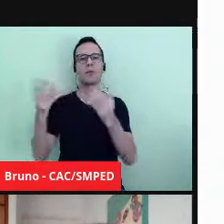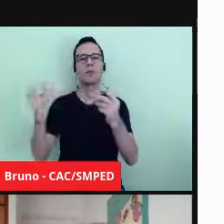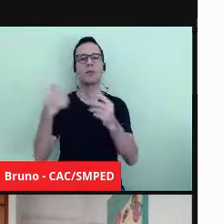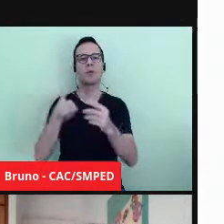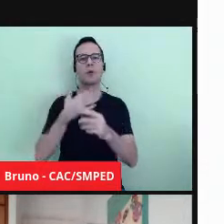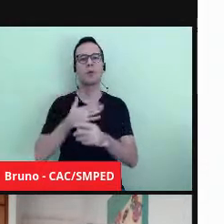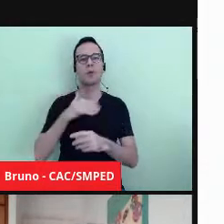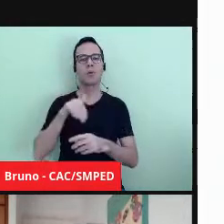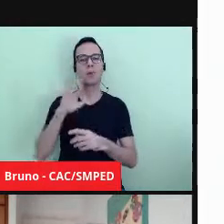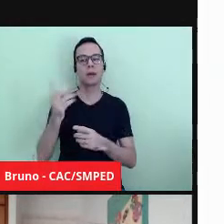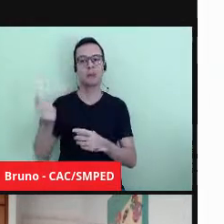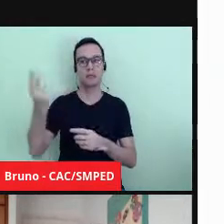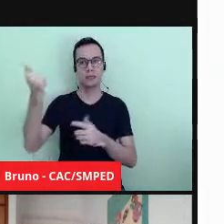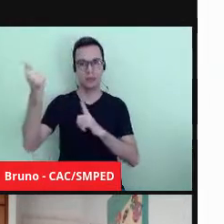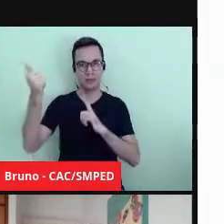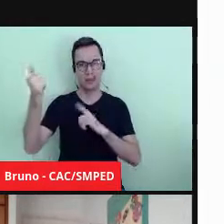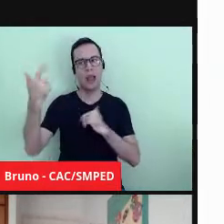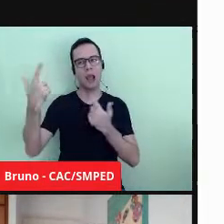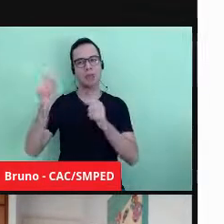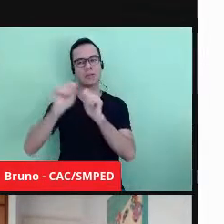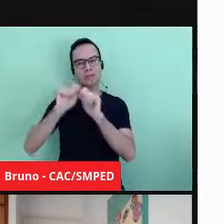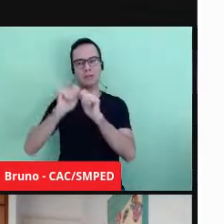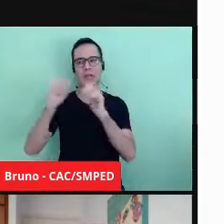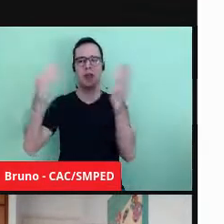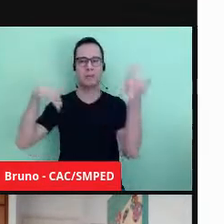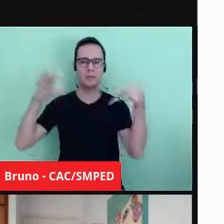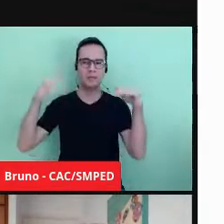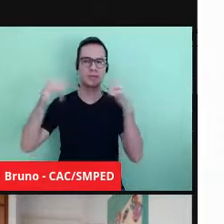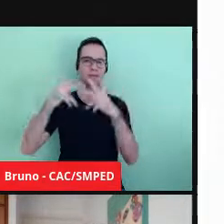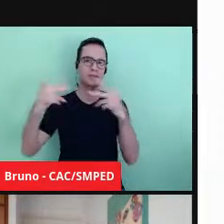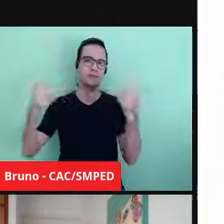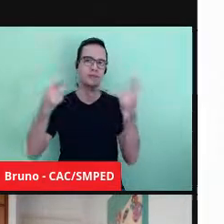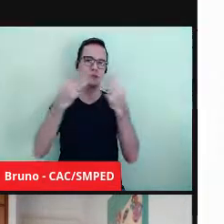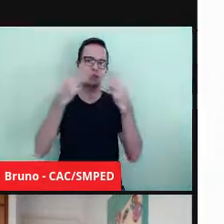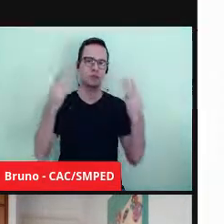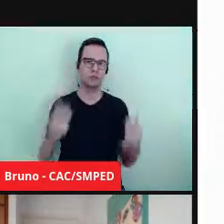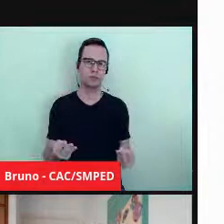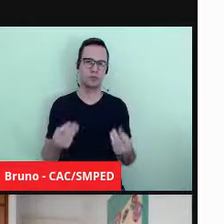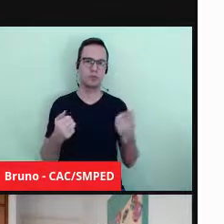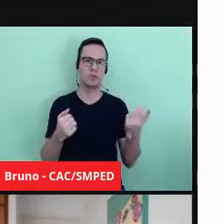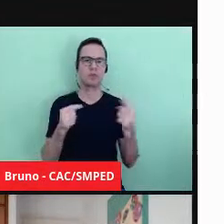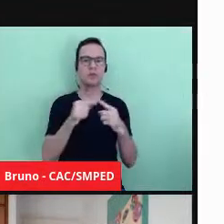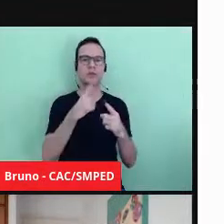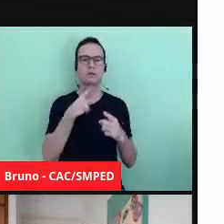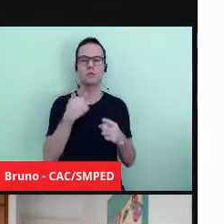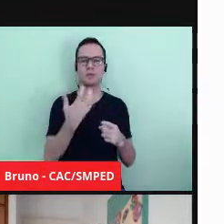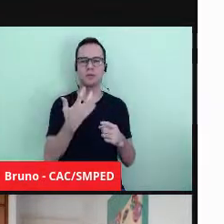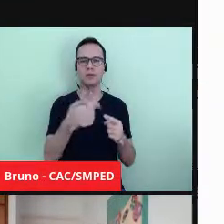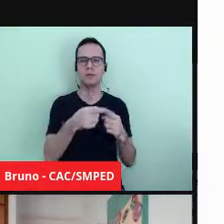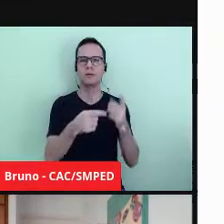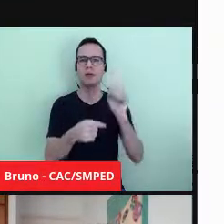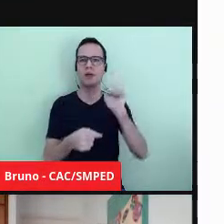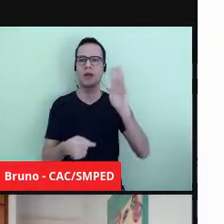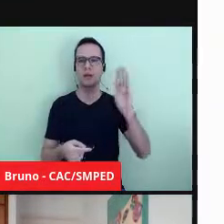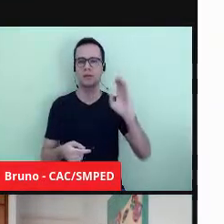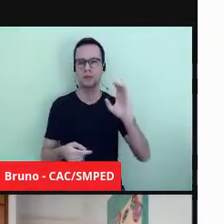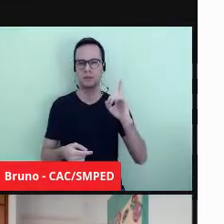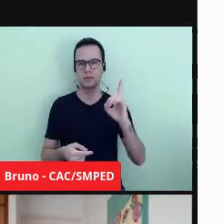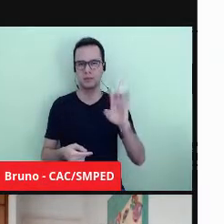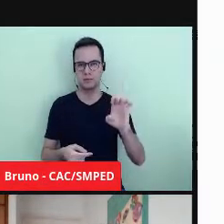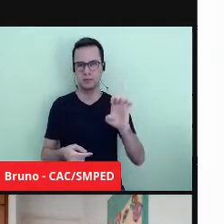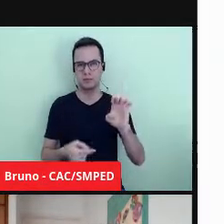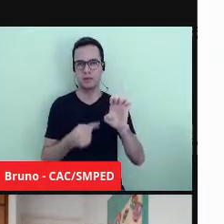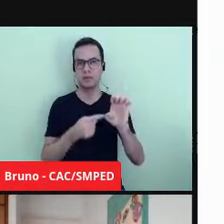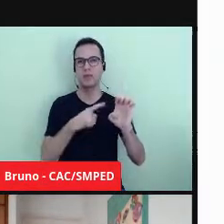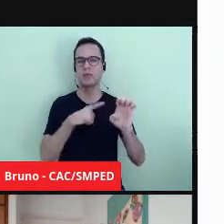com a renda, né? E se a gente for pensar na situação do museu, muito interesse nas classes A, B, C e D e E, a